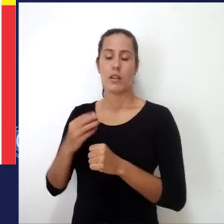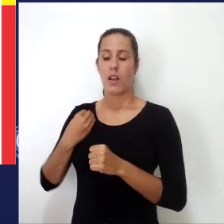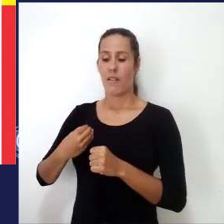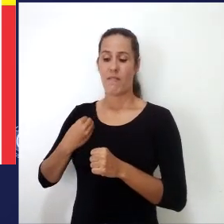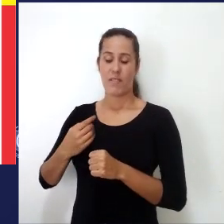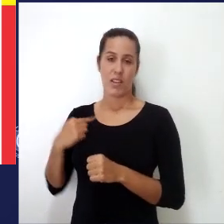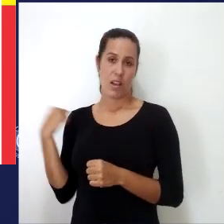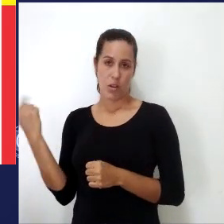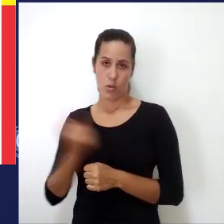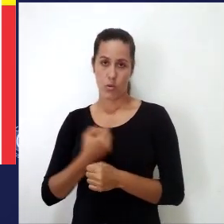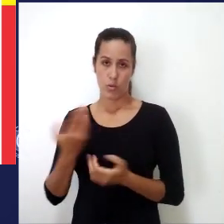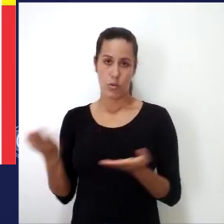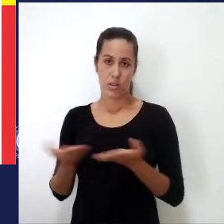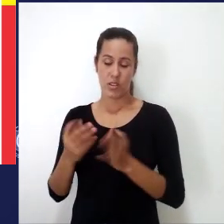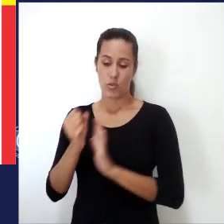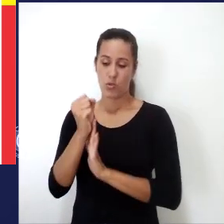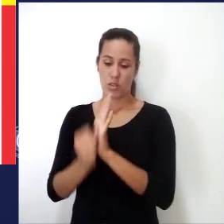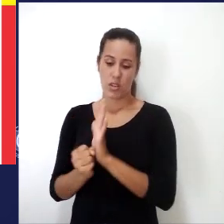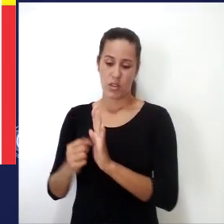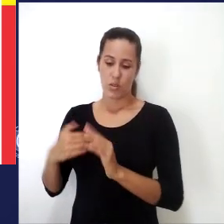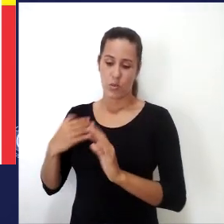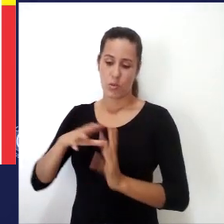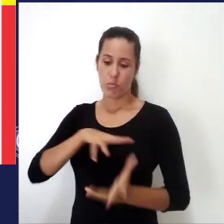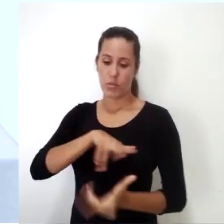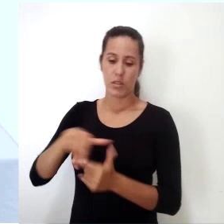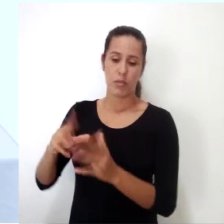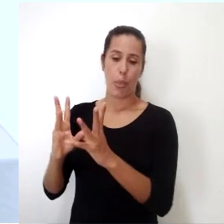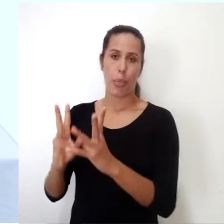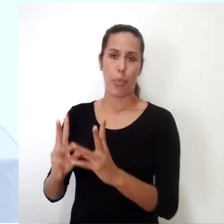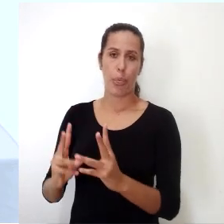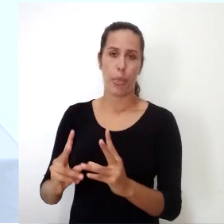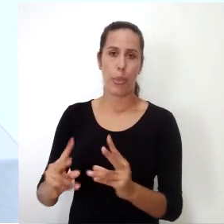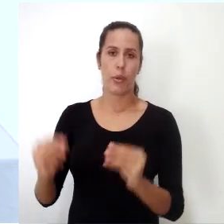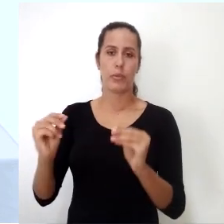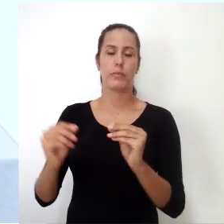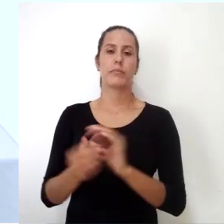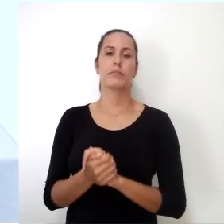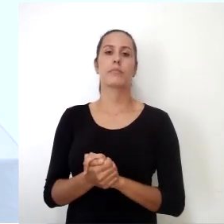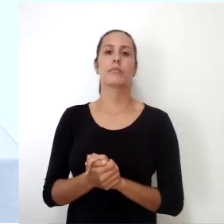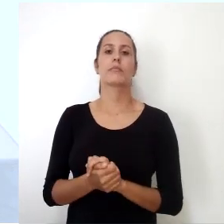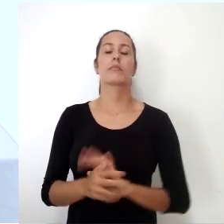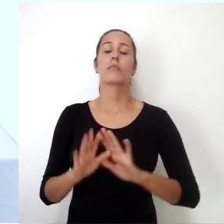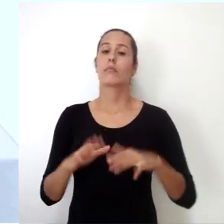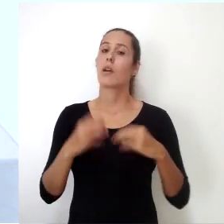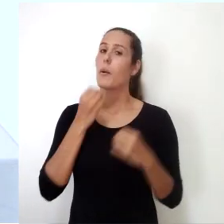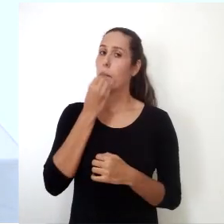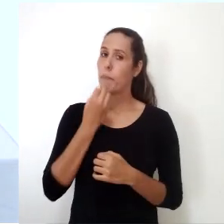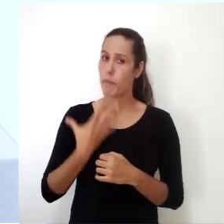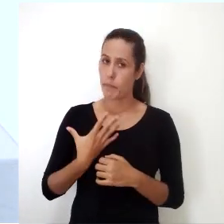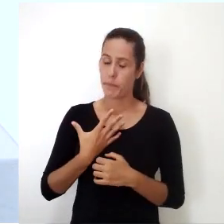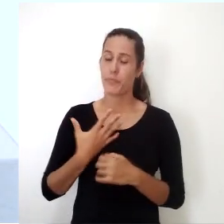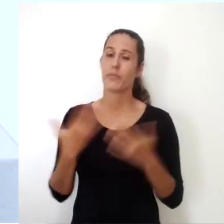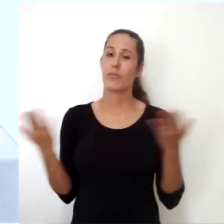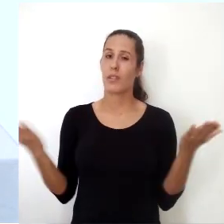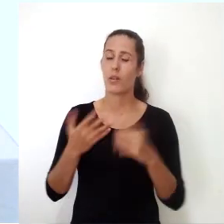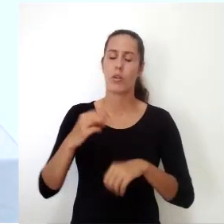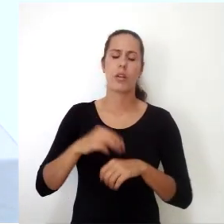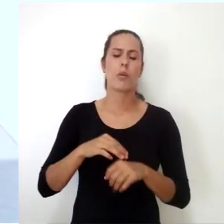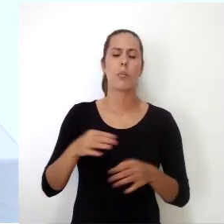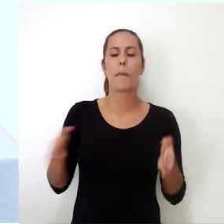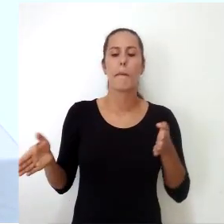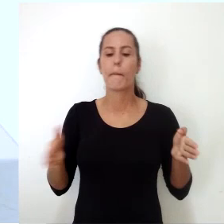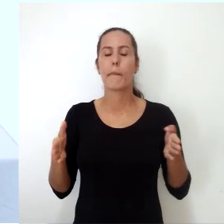insustentável e não vai chegar aí ao final do século. Bom, agora é um momento muito